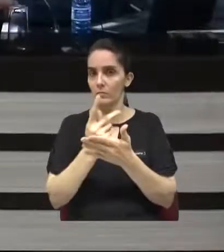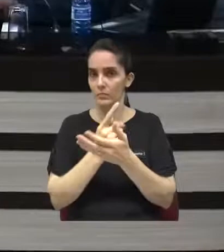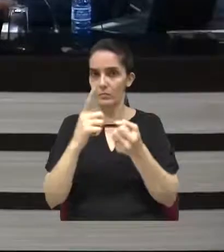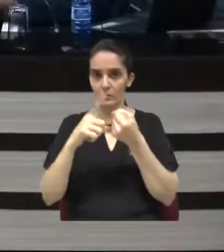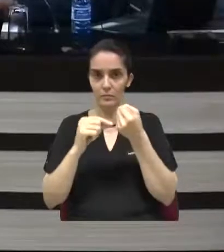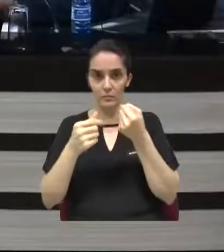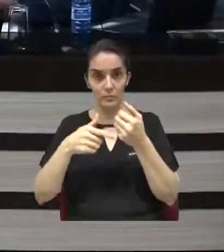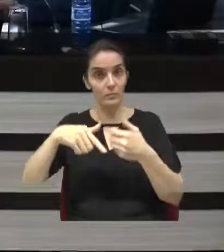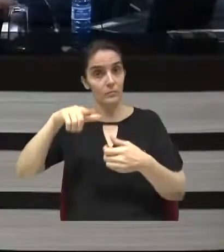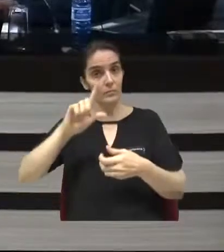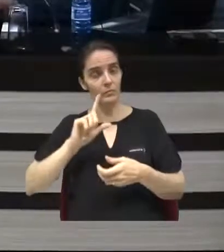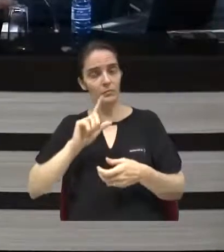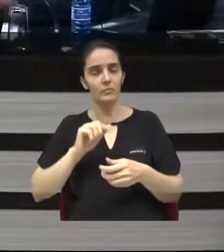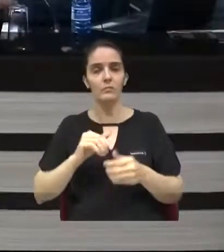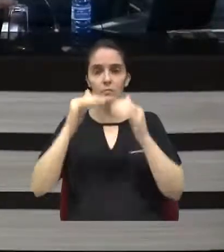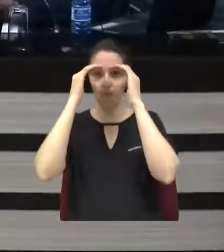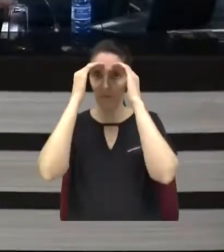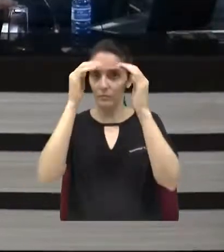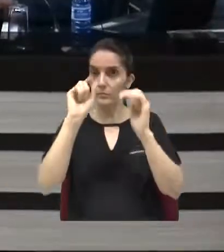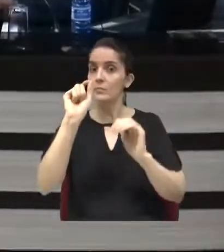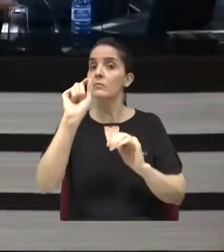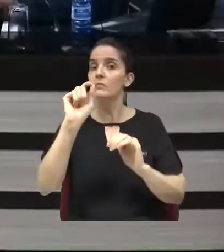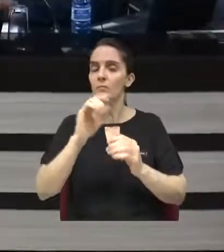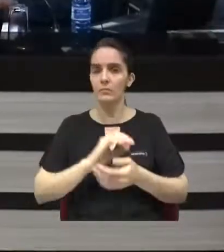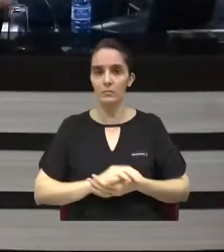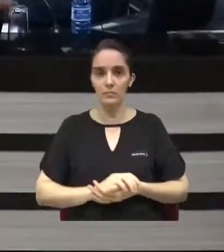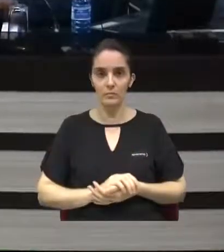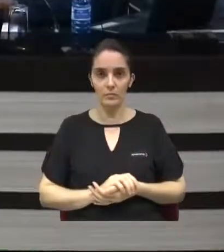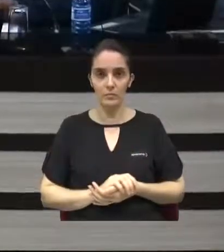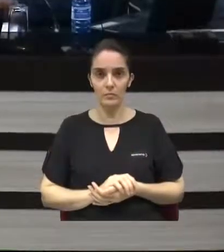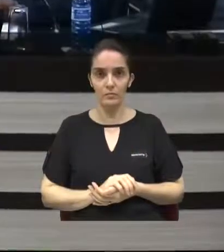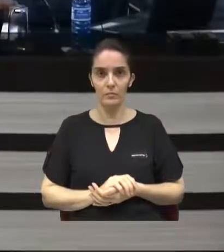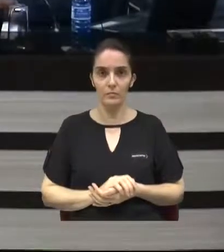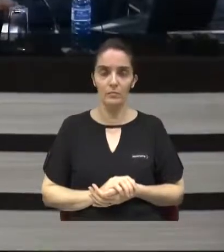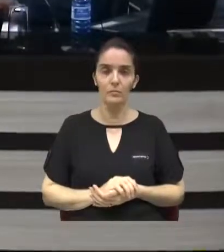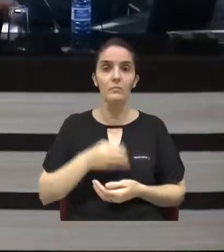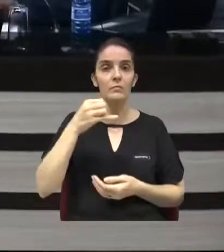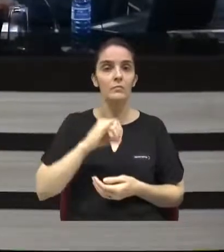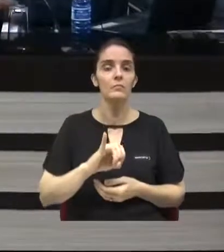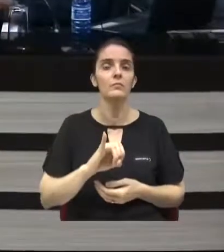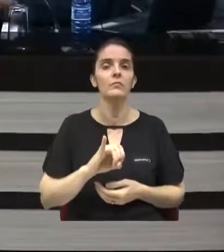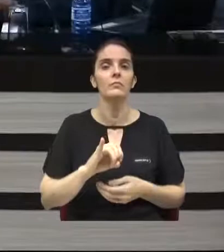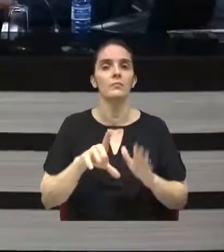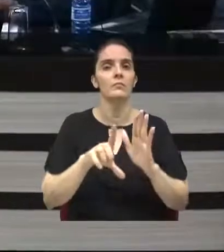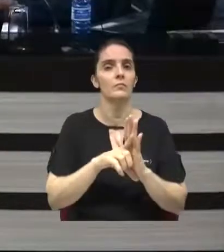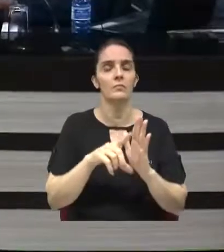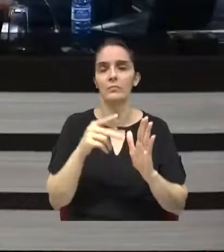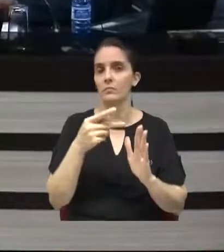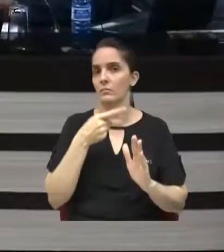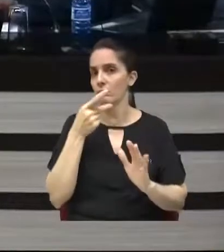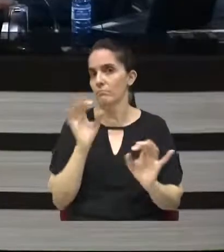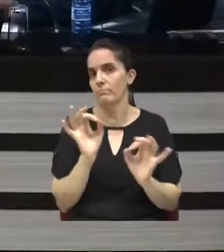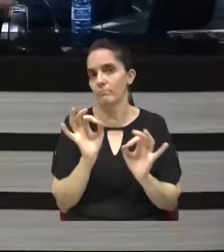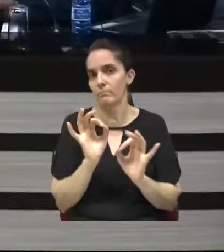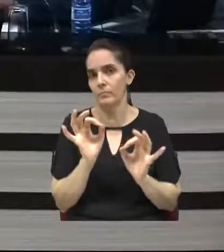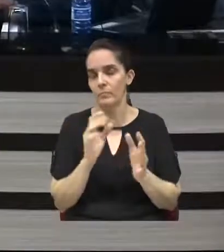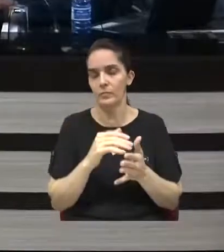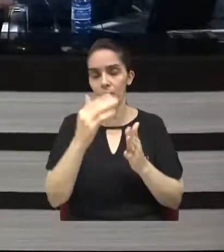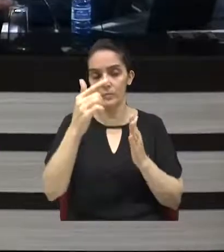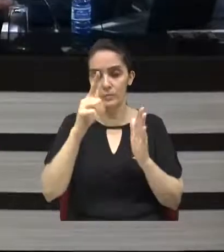anterior obedecerá ao seguinte rito, se outro não for estabelecido pela legislação do Estado